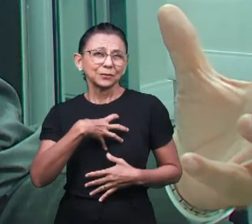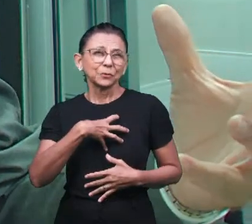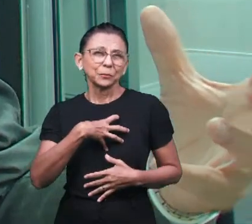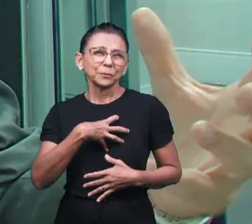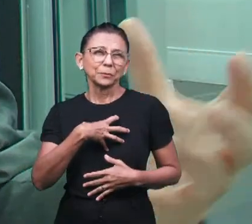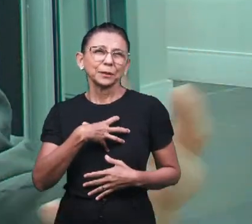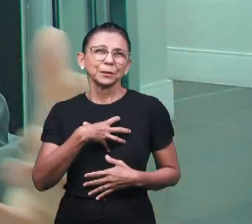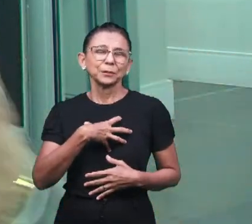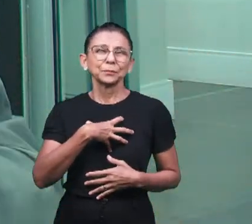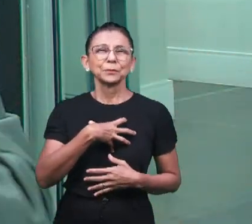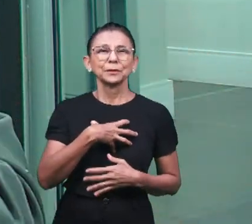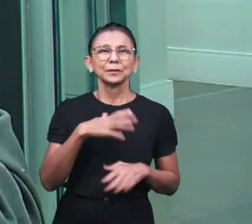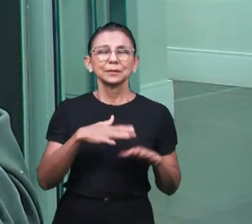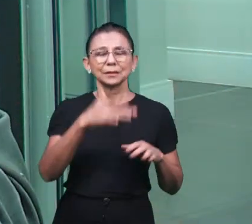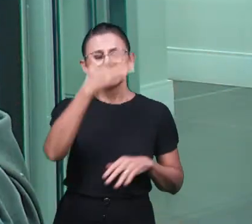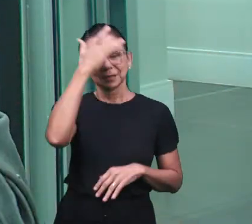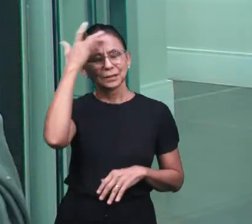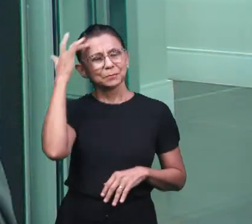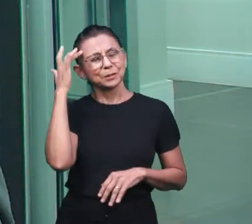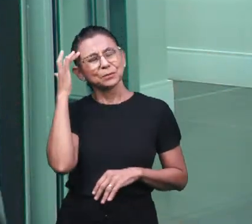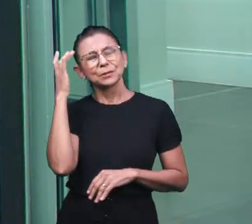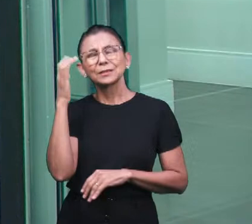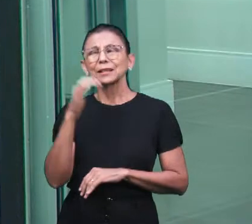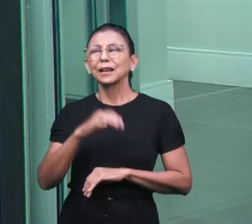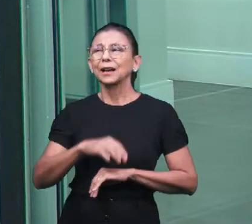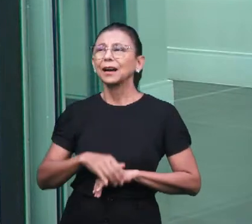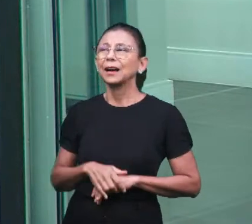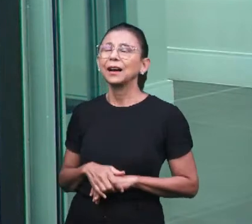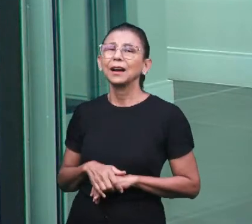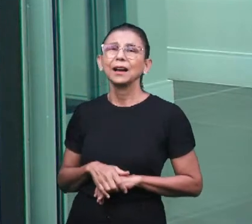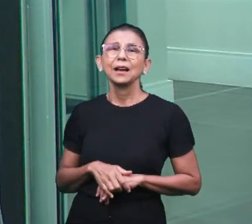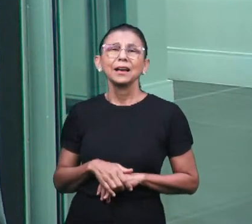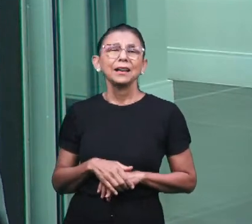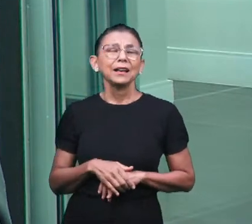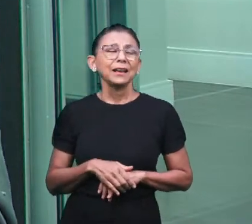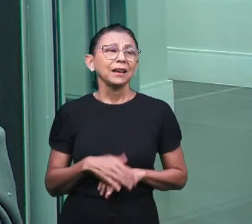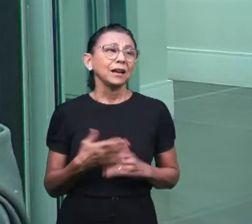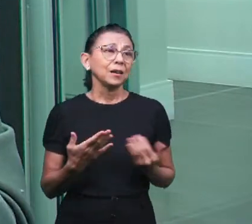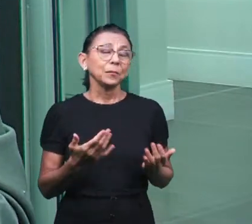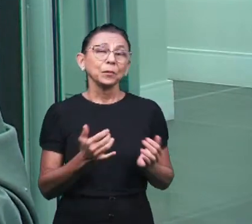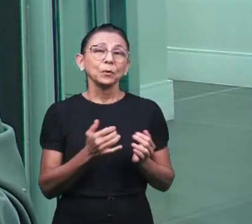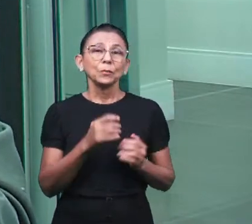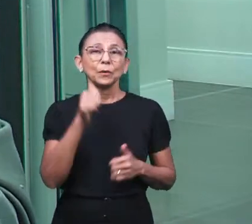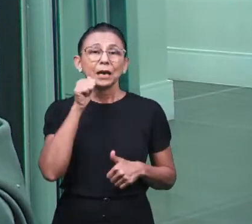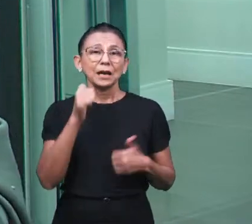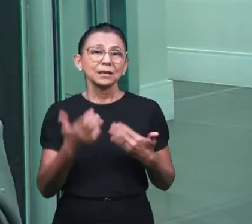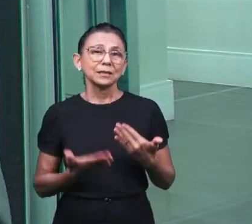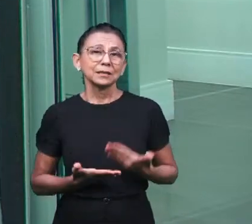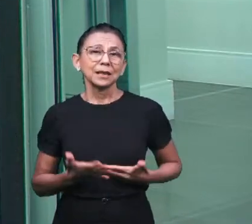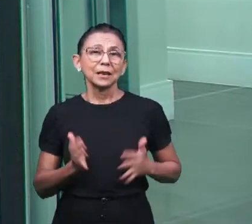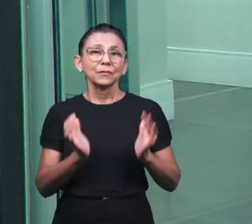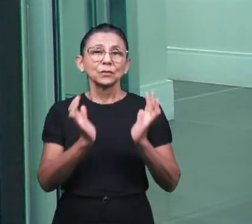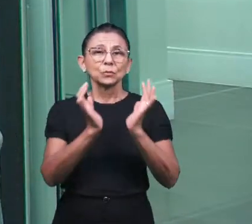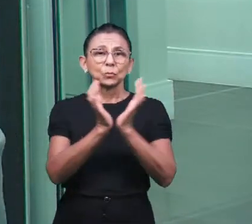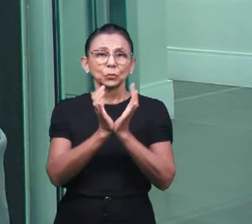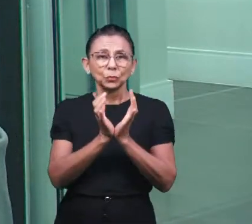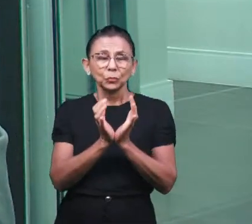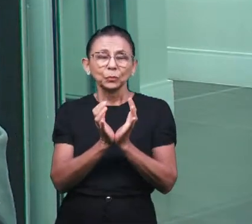nossa volta. E aí, por que tem a ver? O que tem a ver com a senhora? É porque a gente vê que o grupo de senhora tem esse